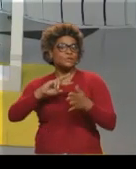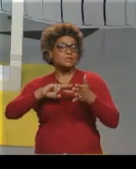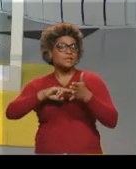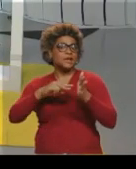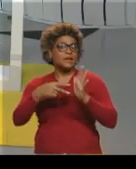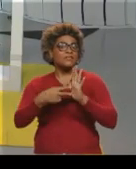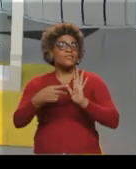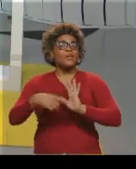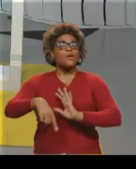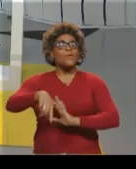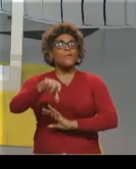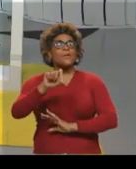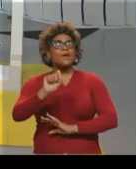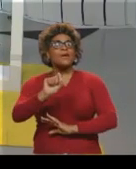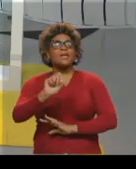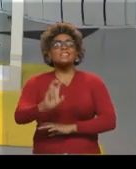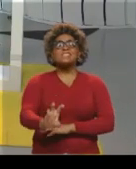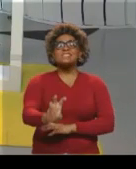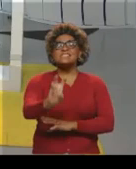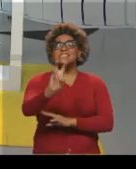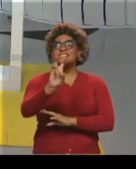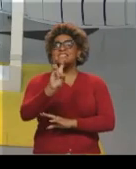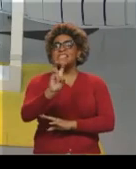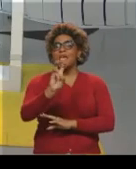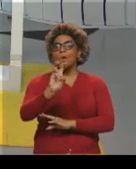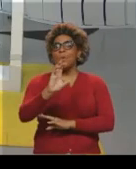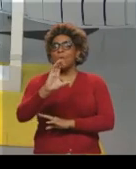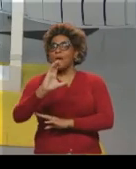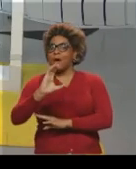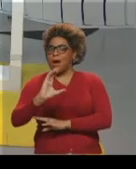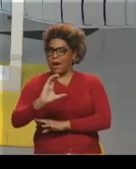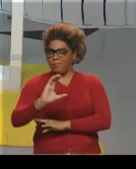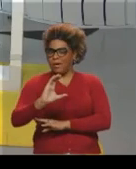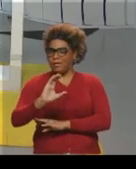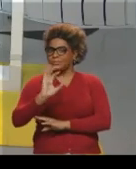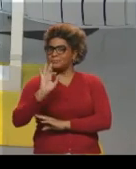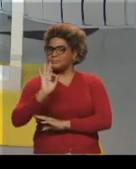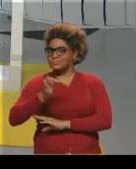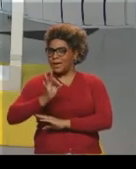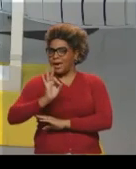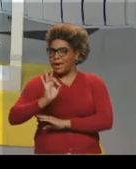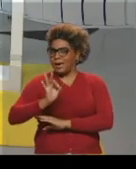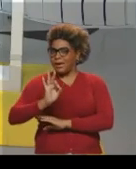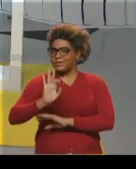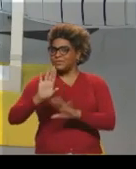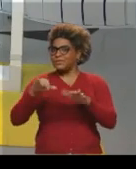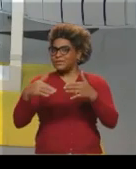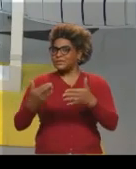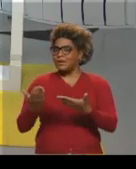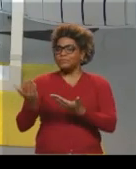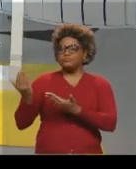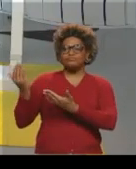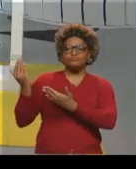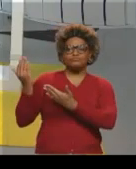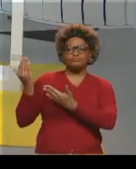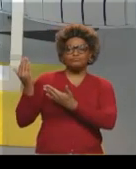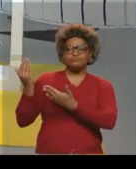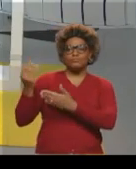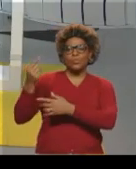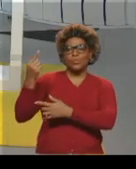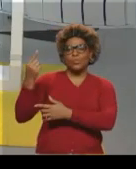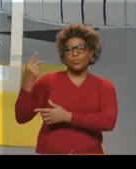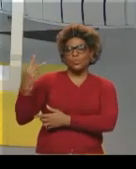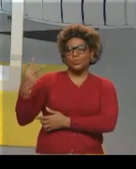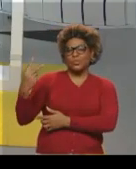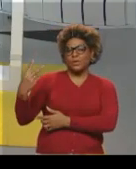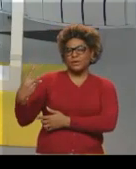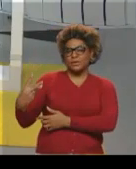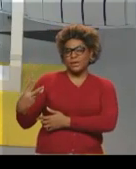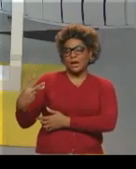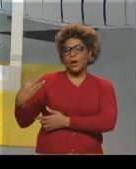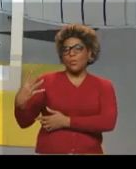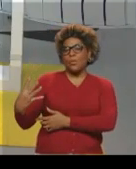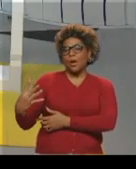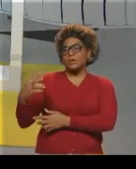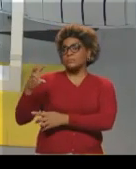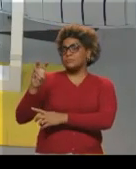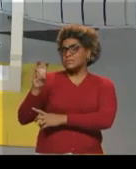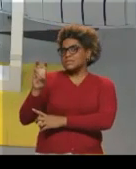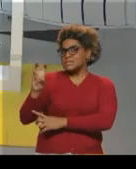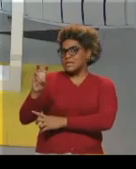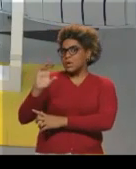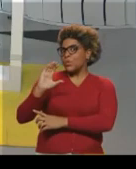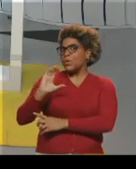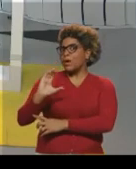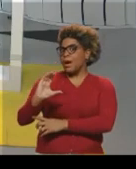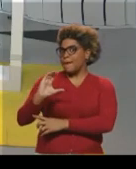lá. Então, 1, 2, 3, 4, 5 carbonos. Pentano, só